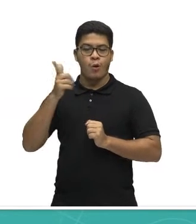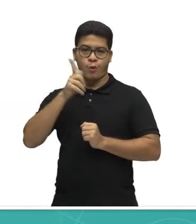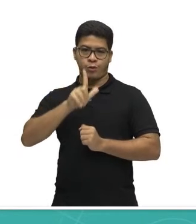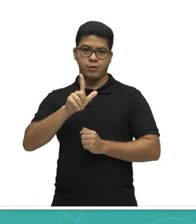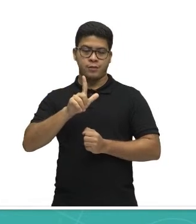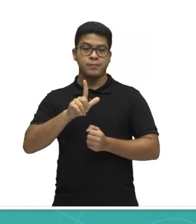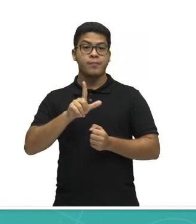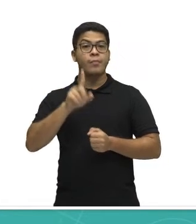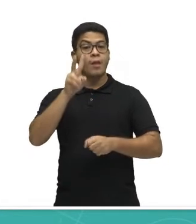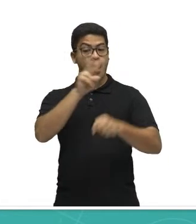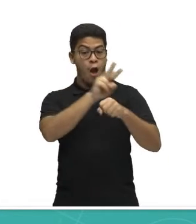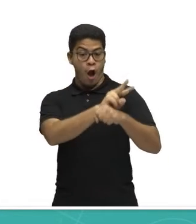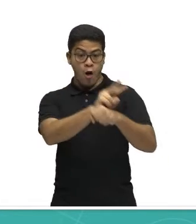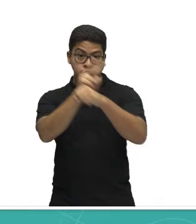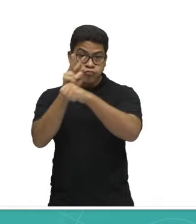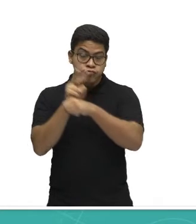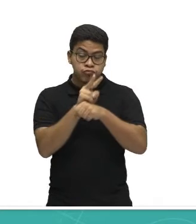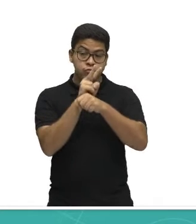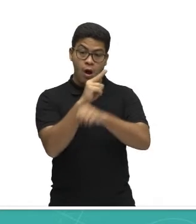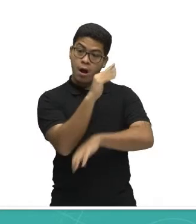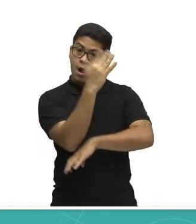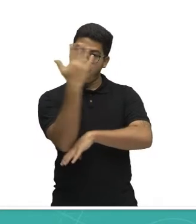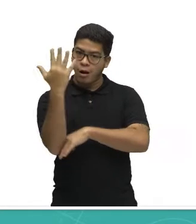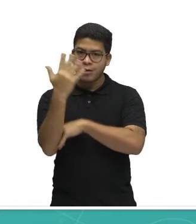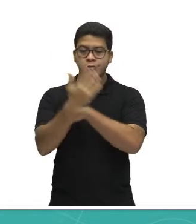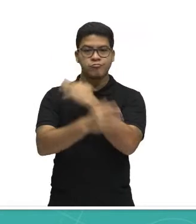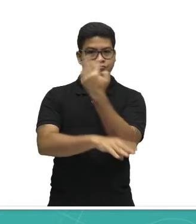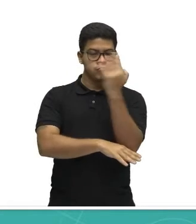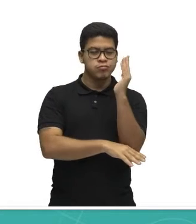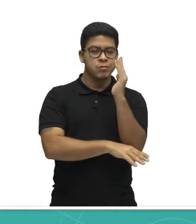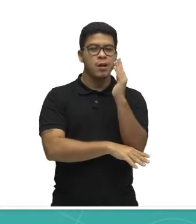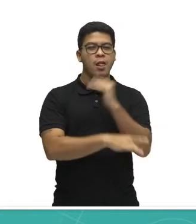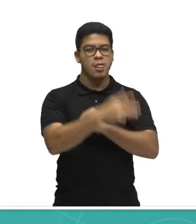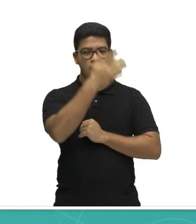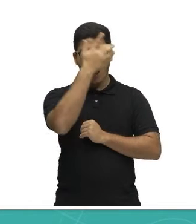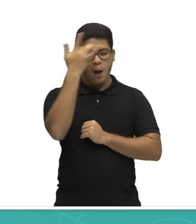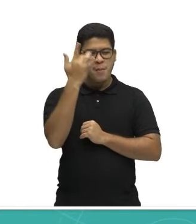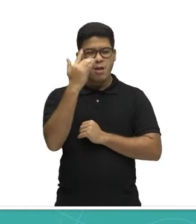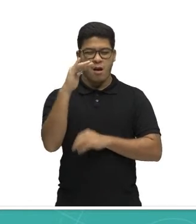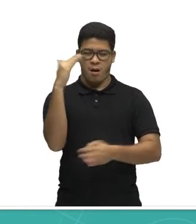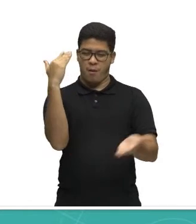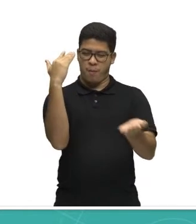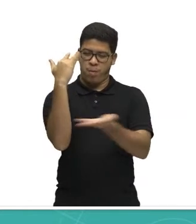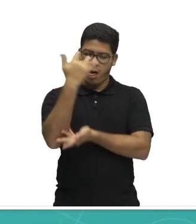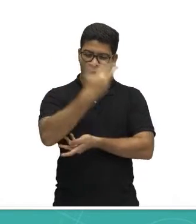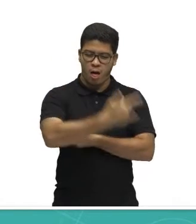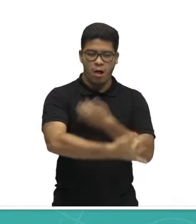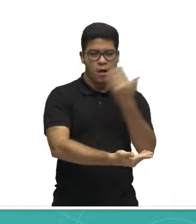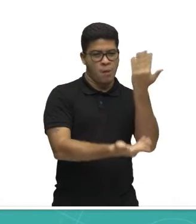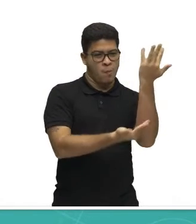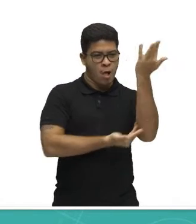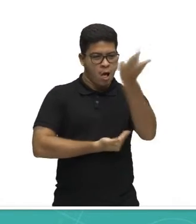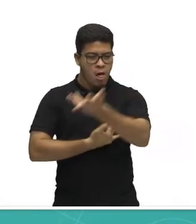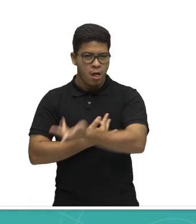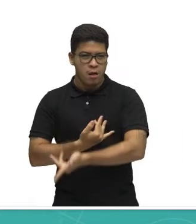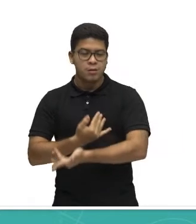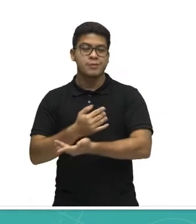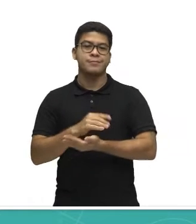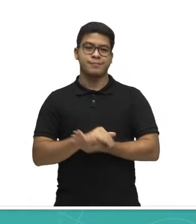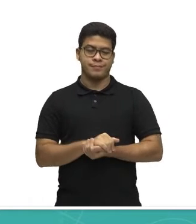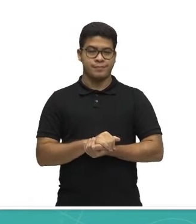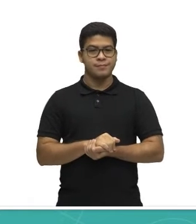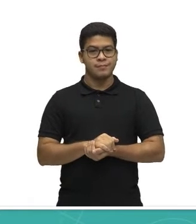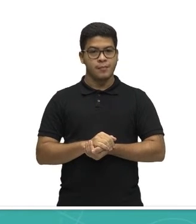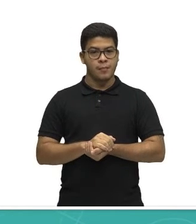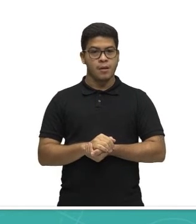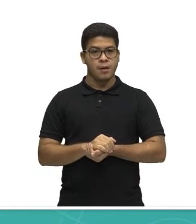protetor das nossas matas, principalmente aqueles que agridem, que desmatam. Então, esse é o nosso personagem da